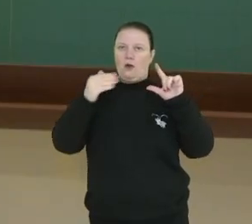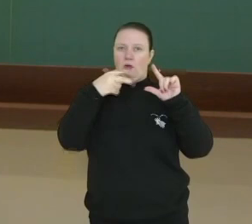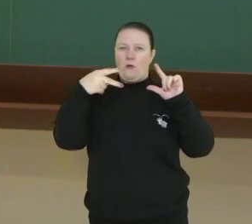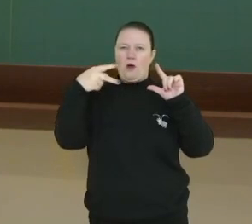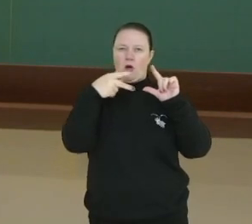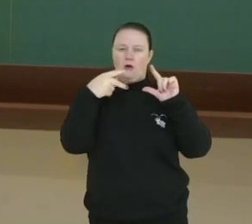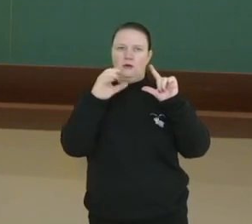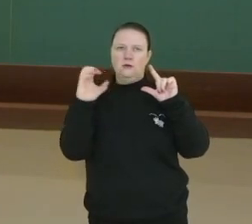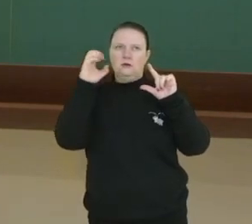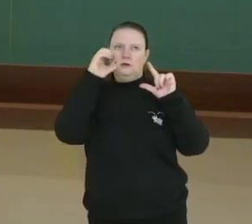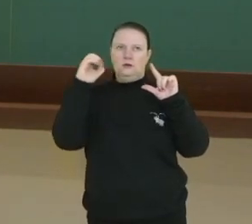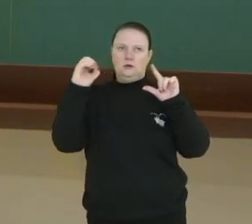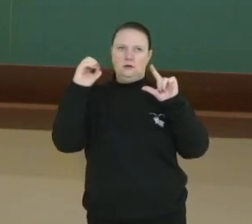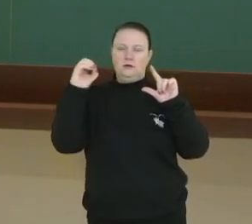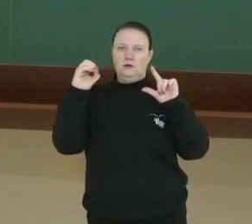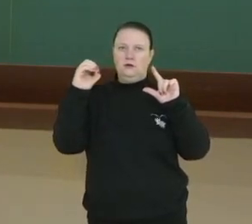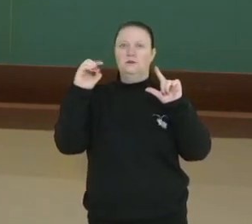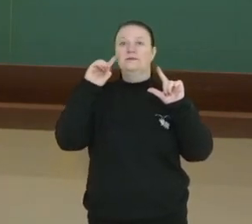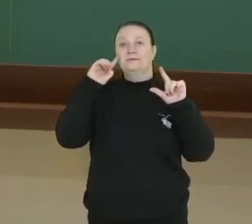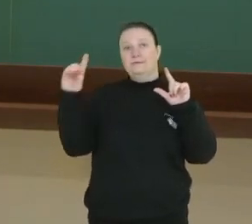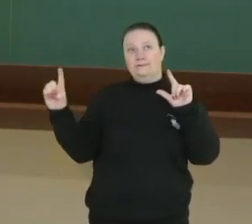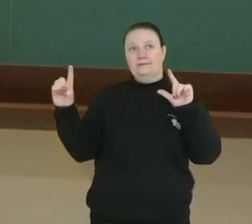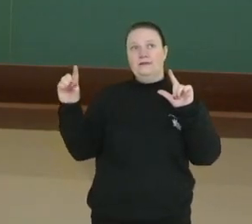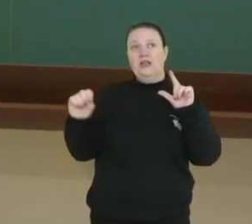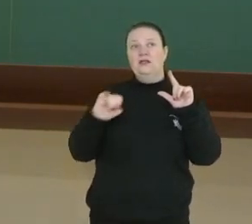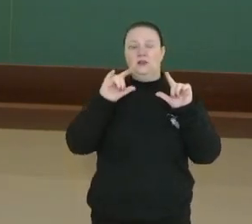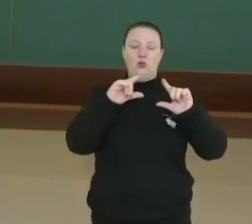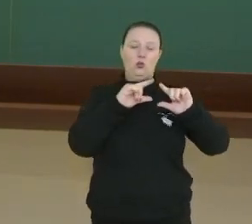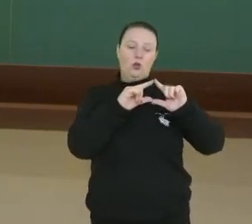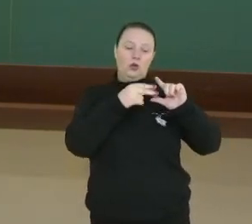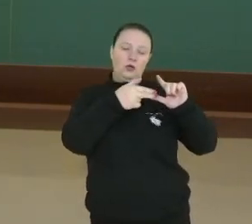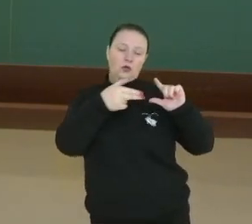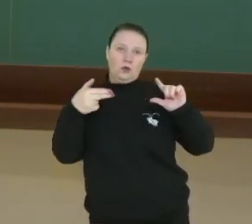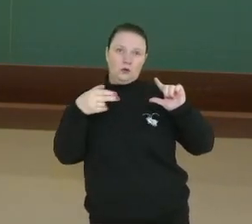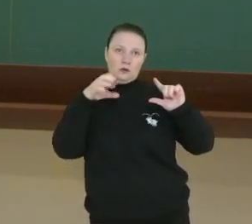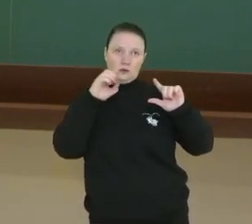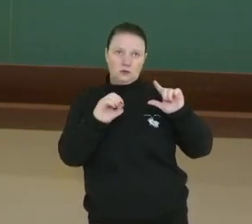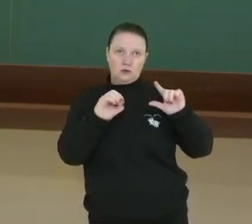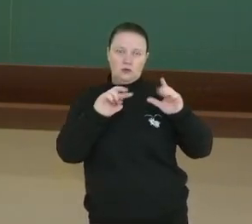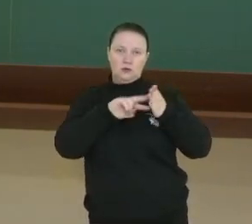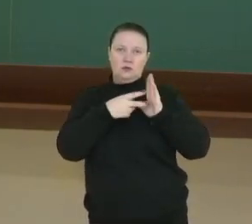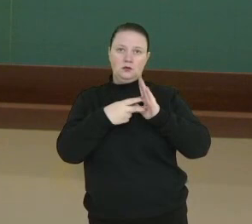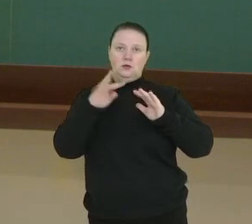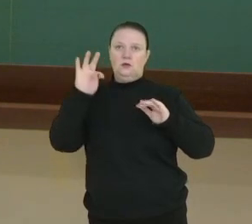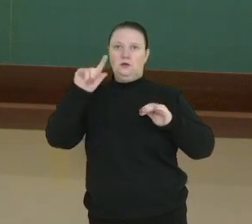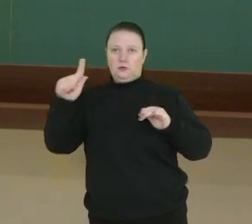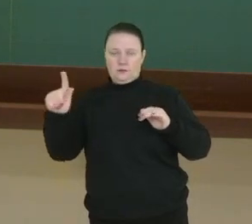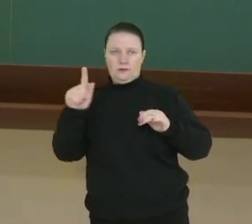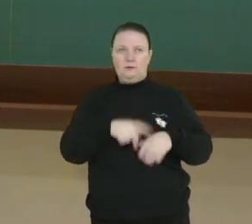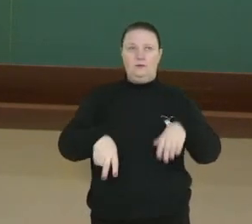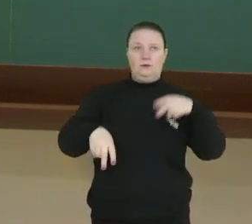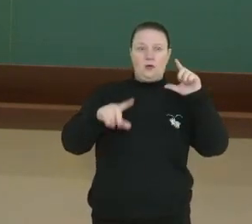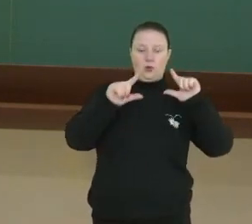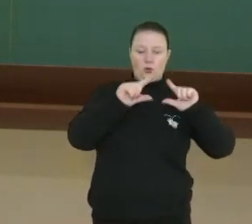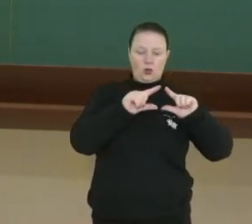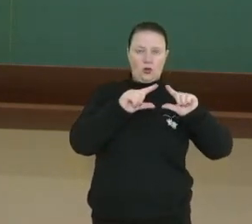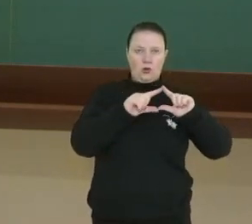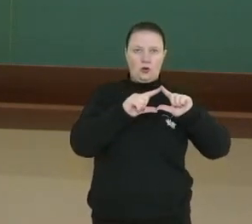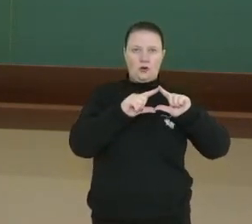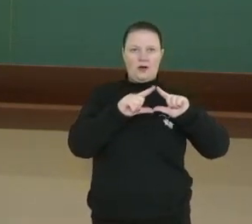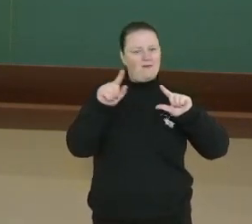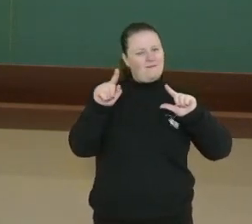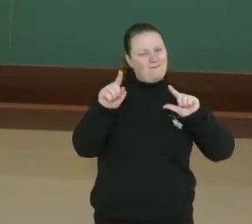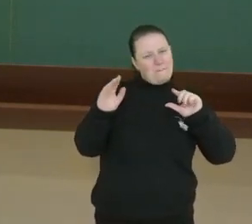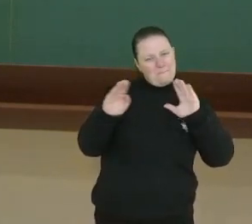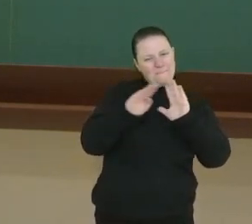ela é secante. Se o delta for igual a zero, significa que ela é tangente. E se o delta der